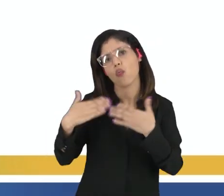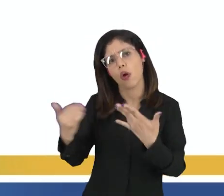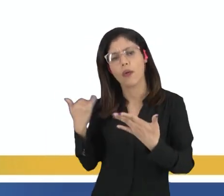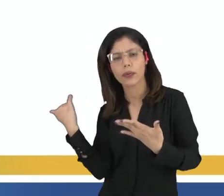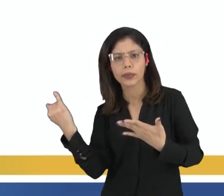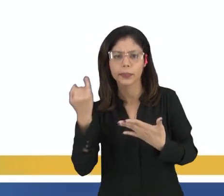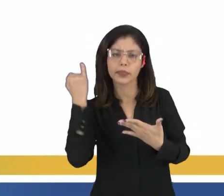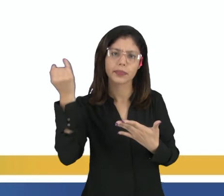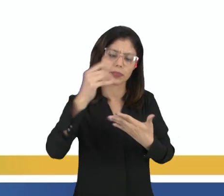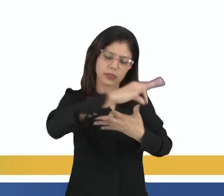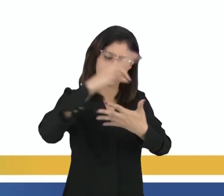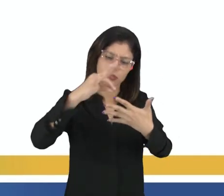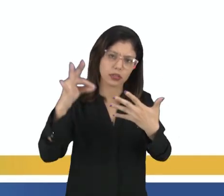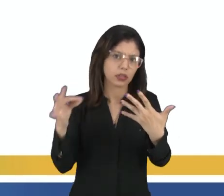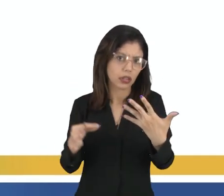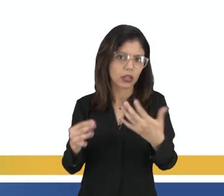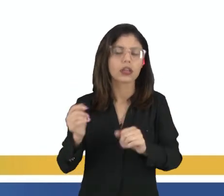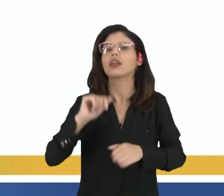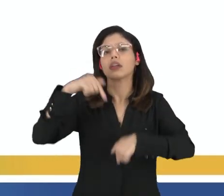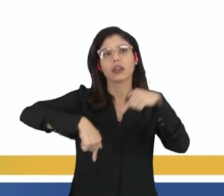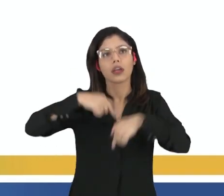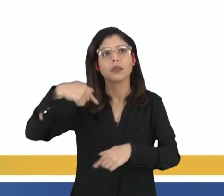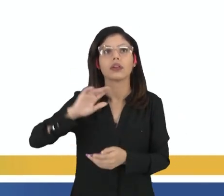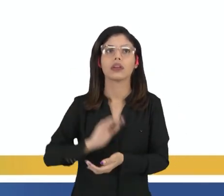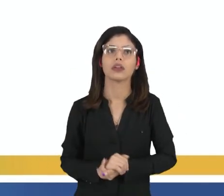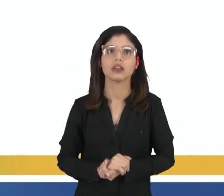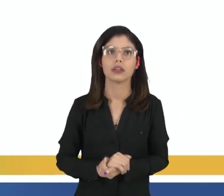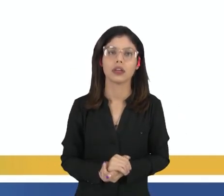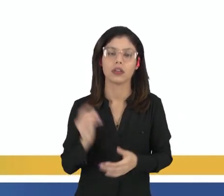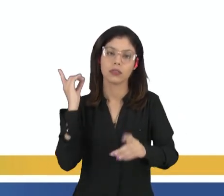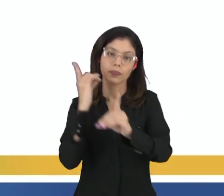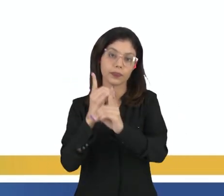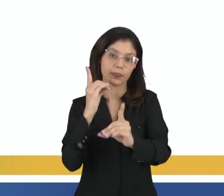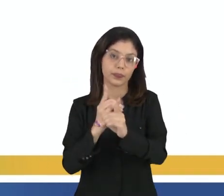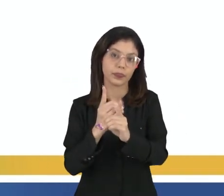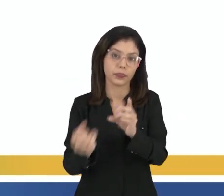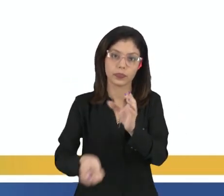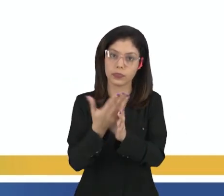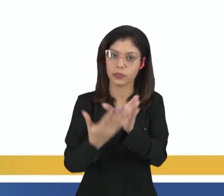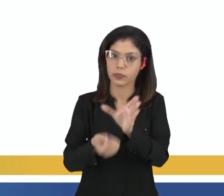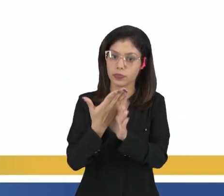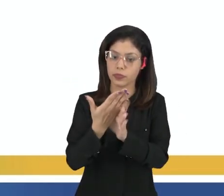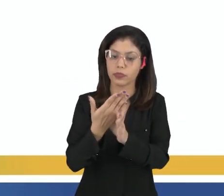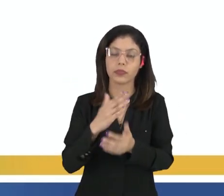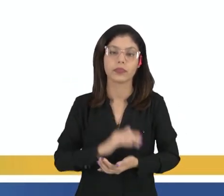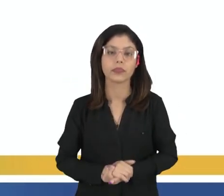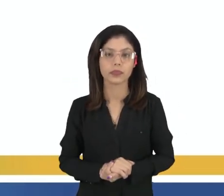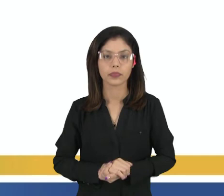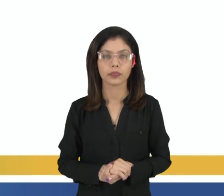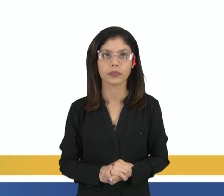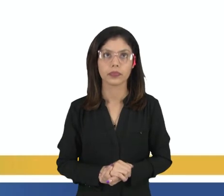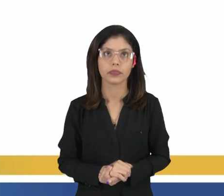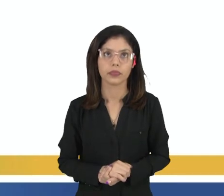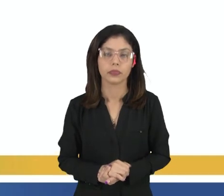os principais, né, elementos químicos que são encontrados na produção